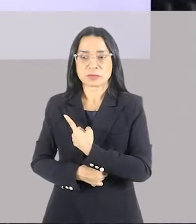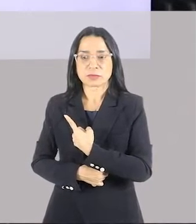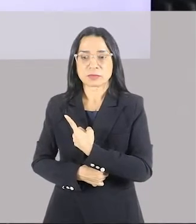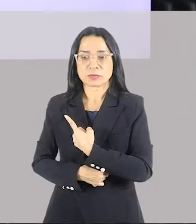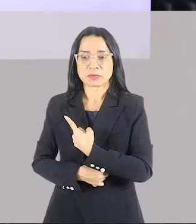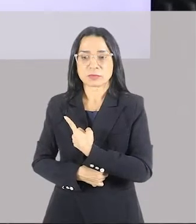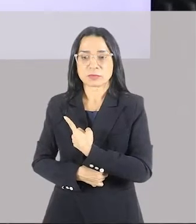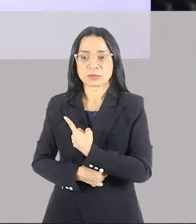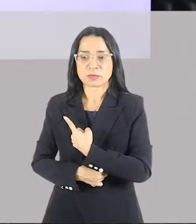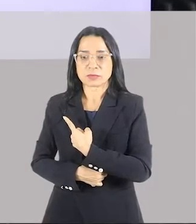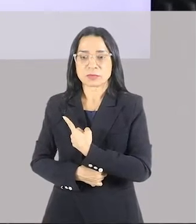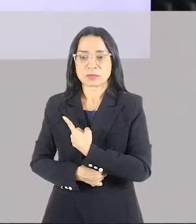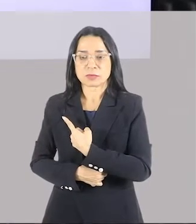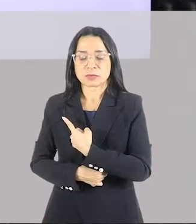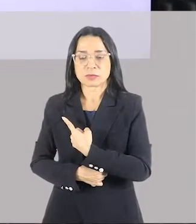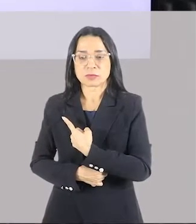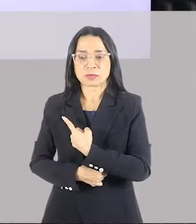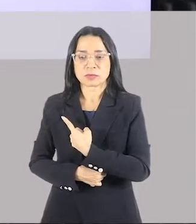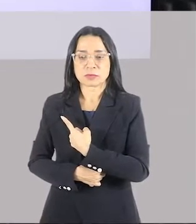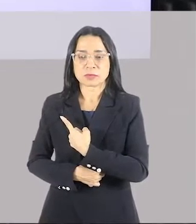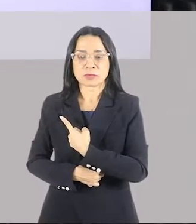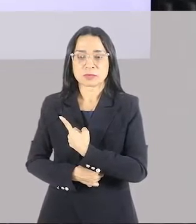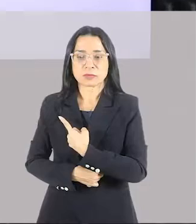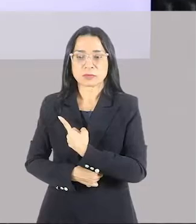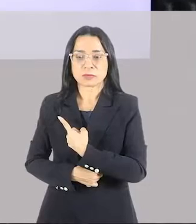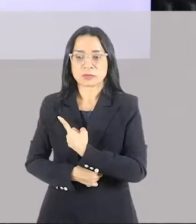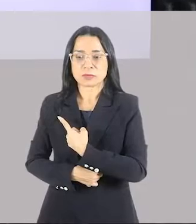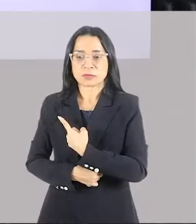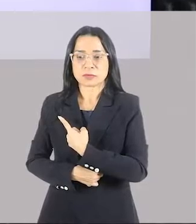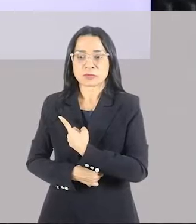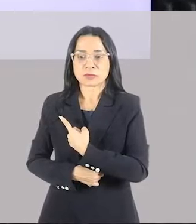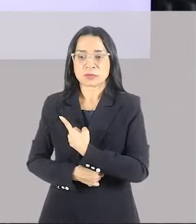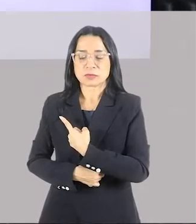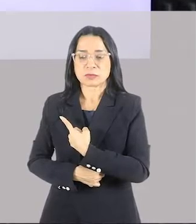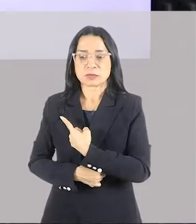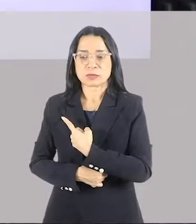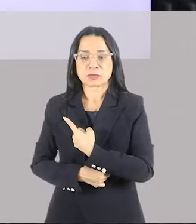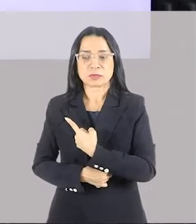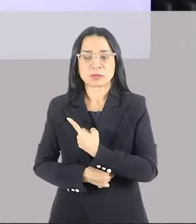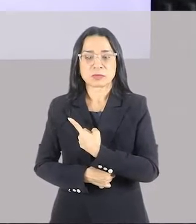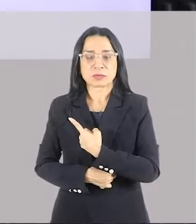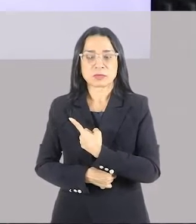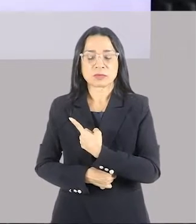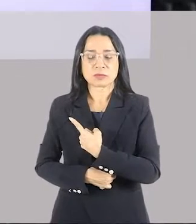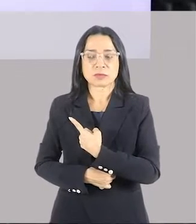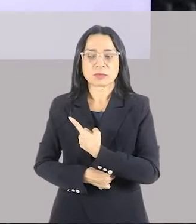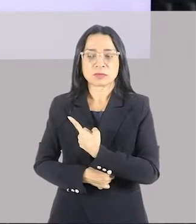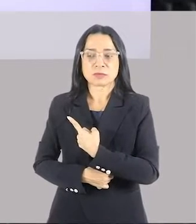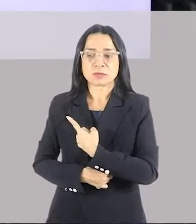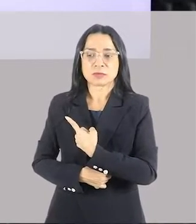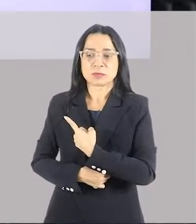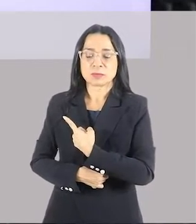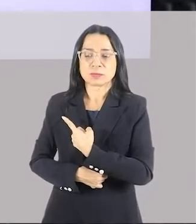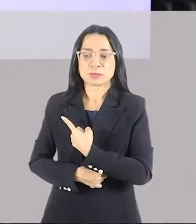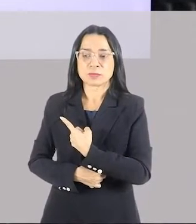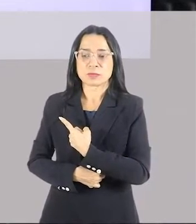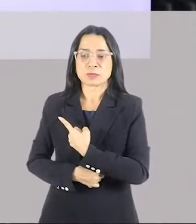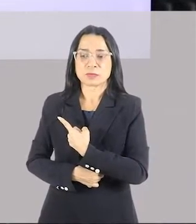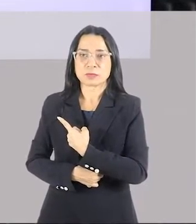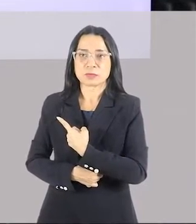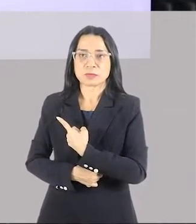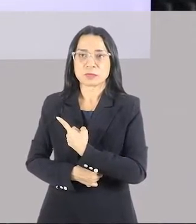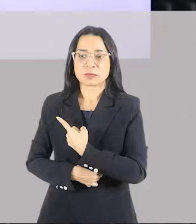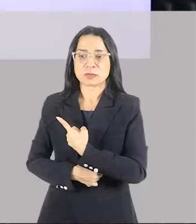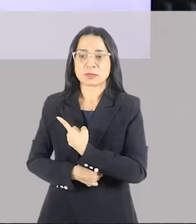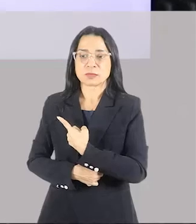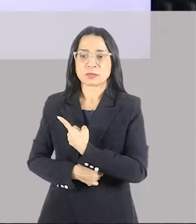que executarão a atividade por conta e risco mediante cobrança de tarifas dos usuários que serão responsáveis pela